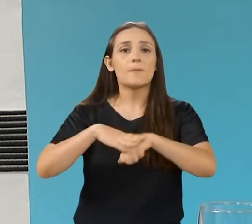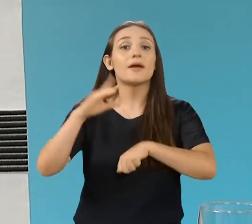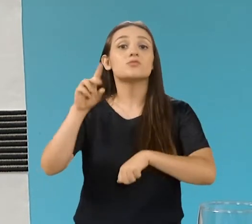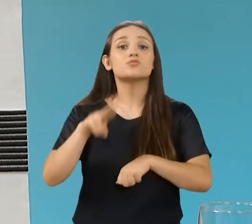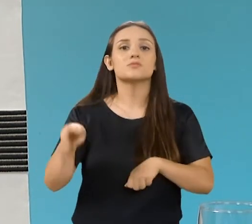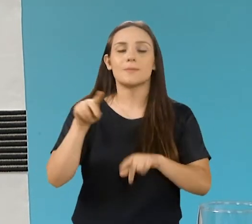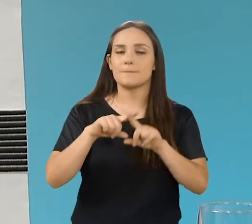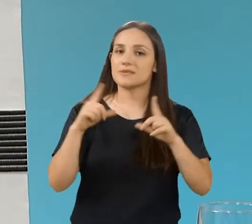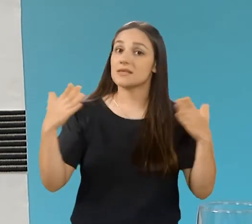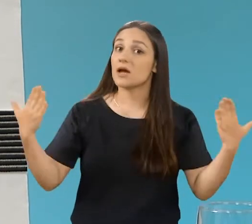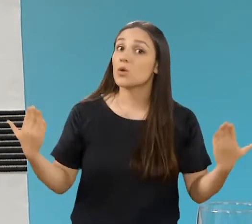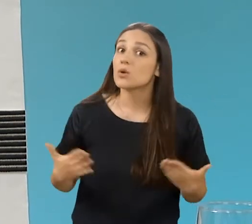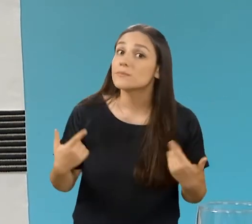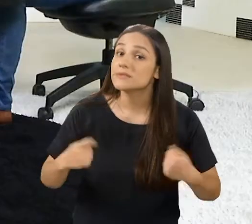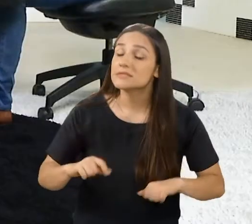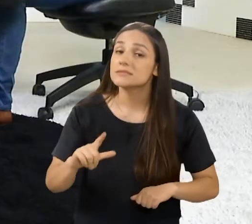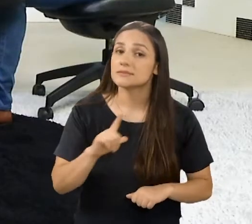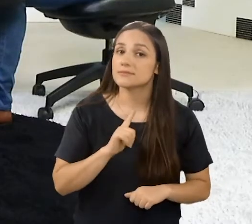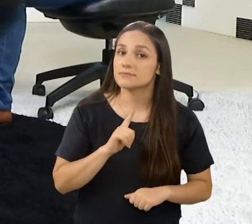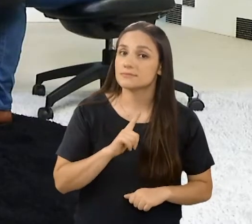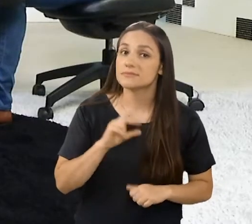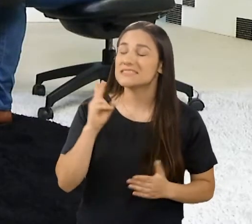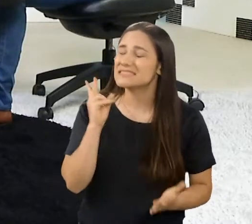gente tem que buscar, Alessandro? Sempre